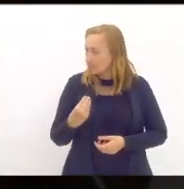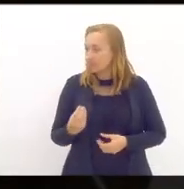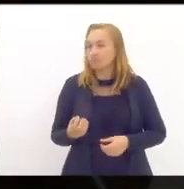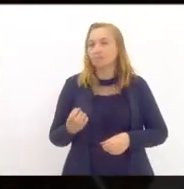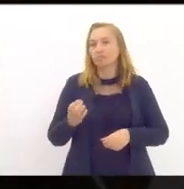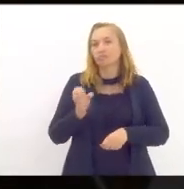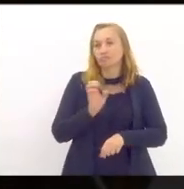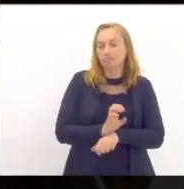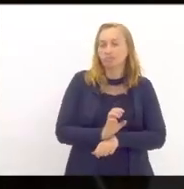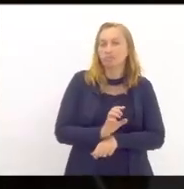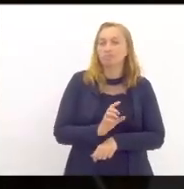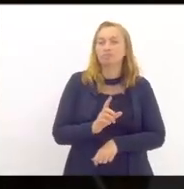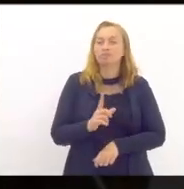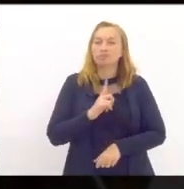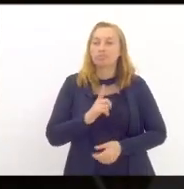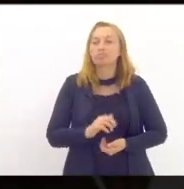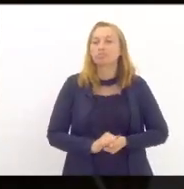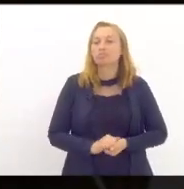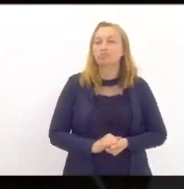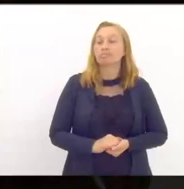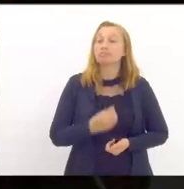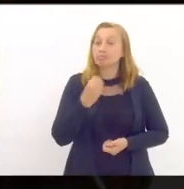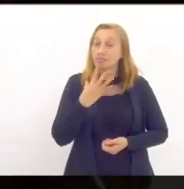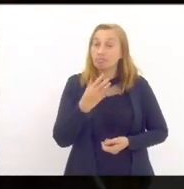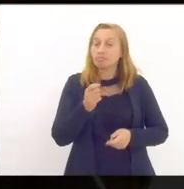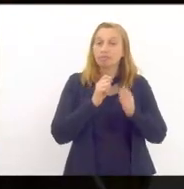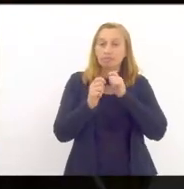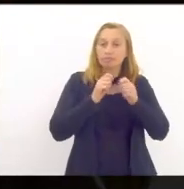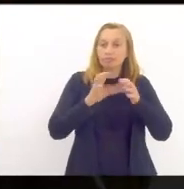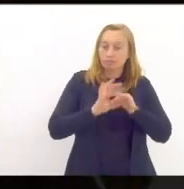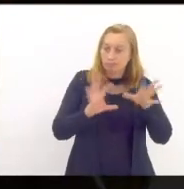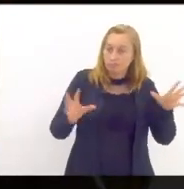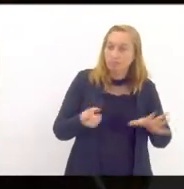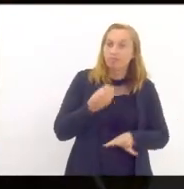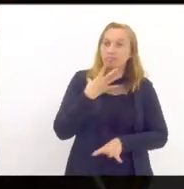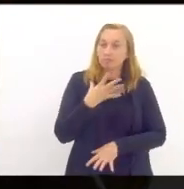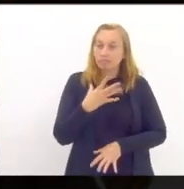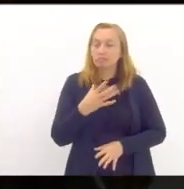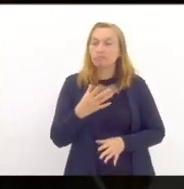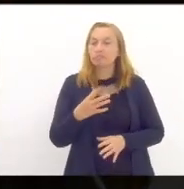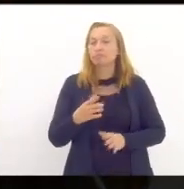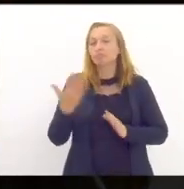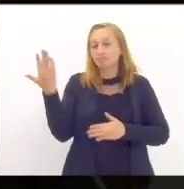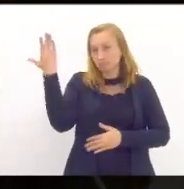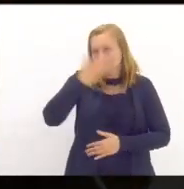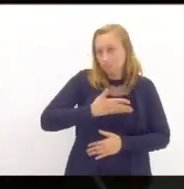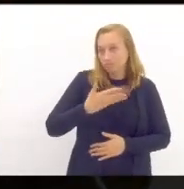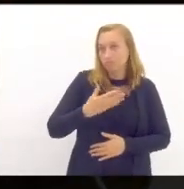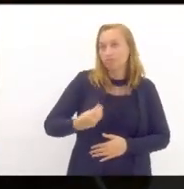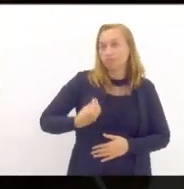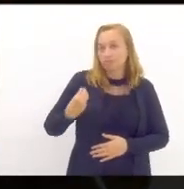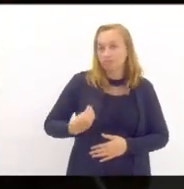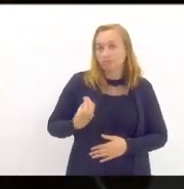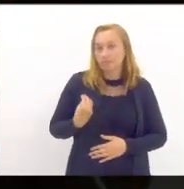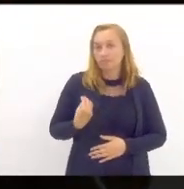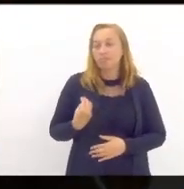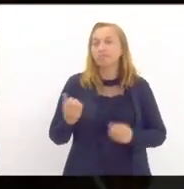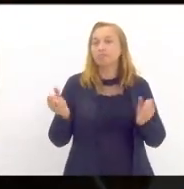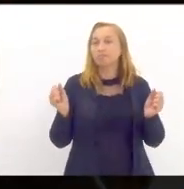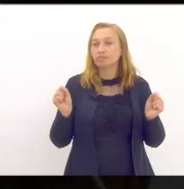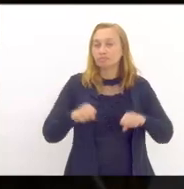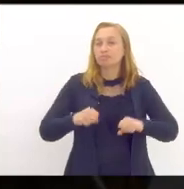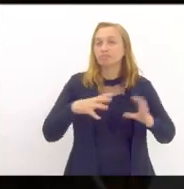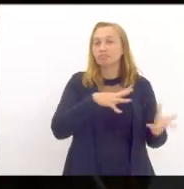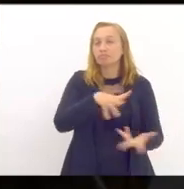estado, que bom, né, que a imprensa é livre, que bom que a gente provou que vivemos, é possível viver num